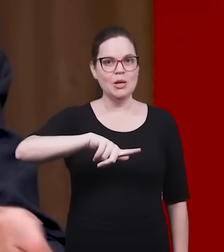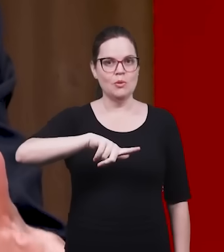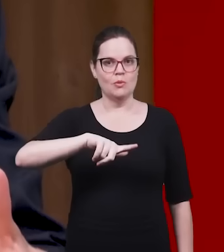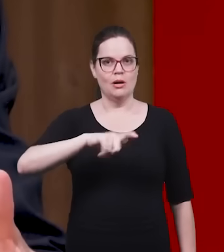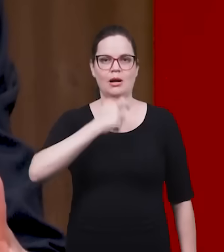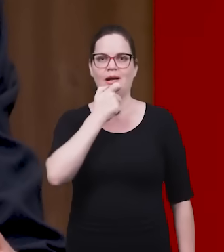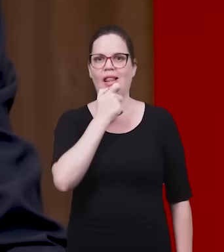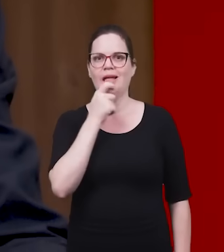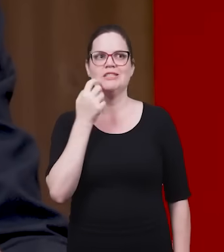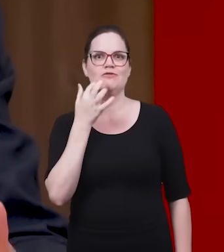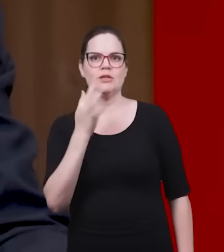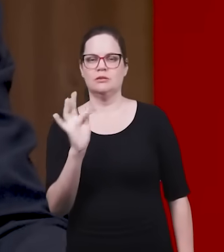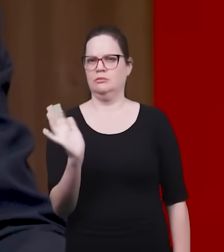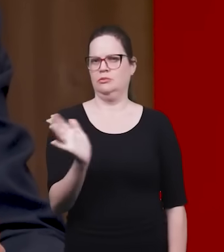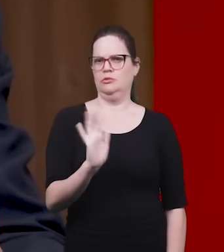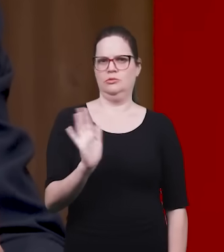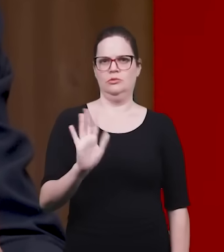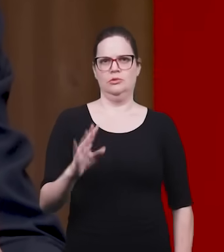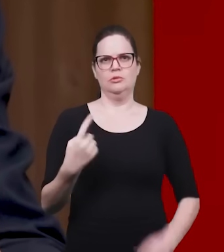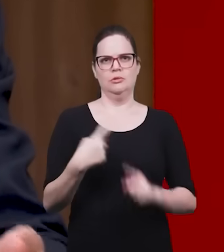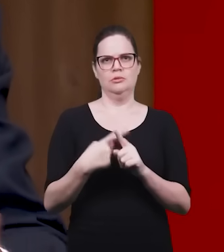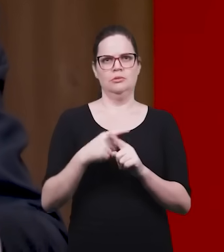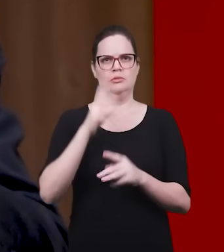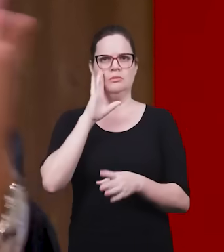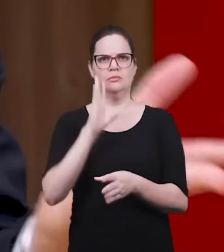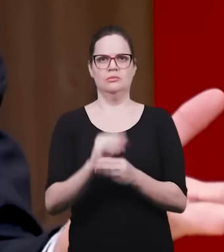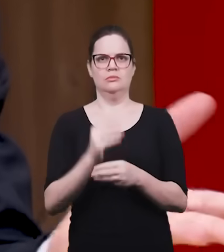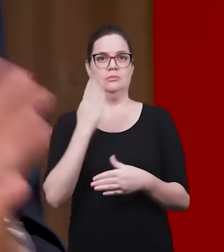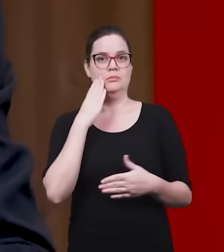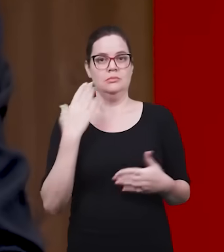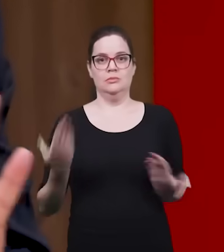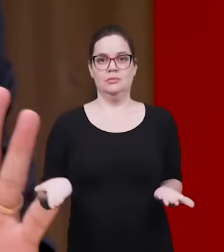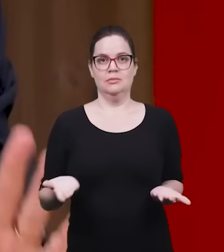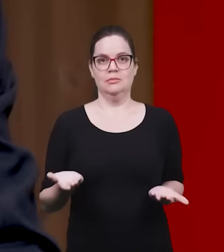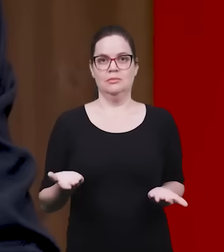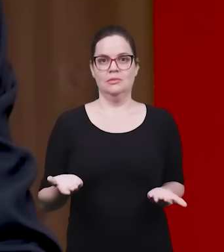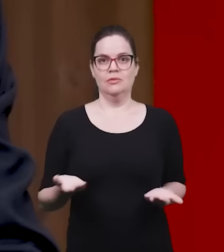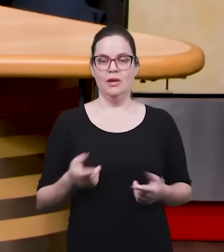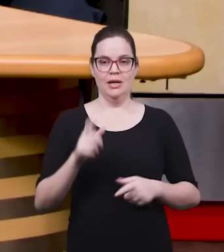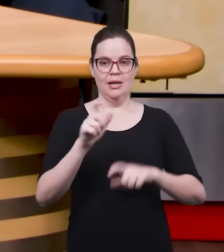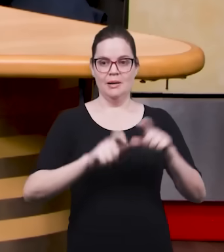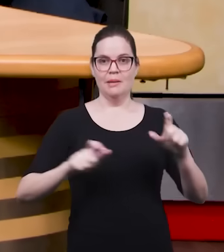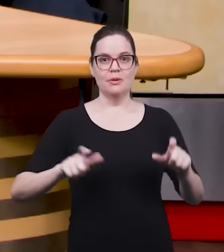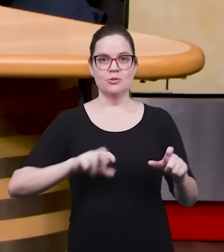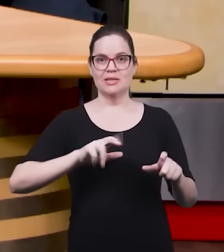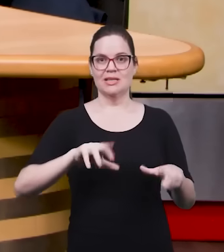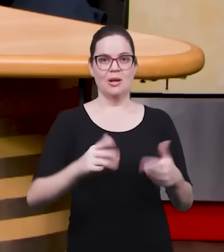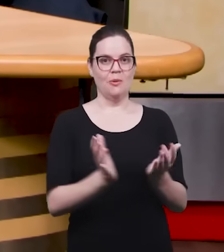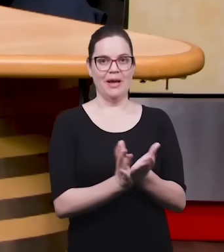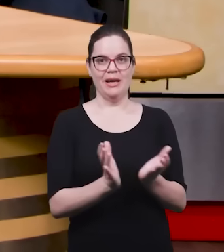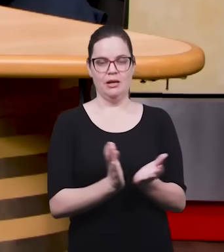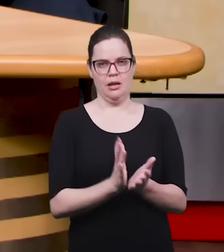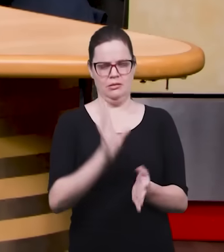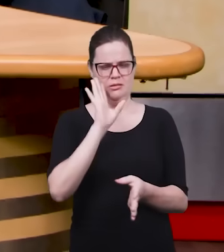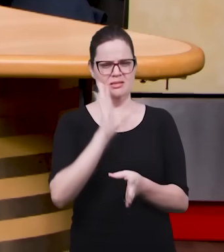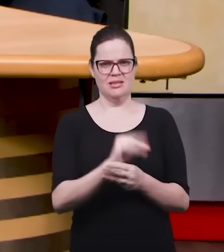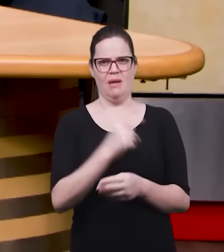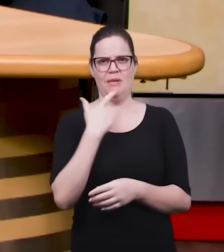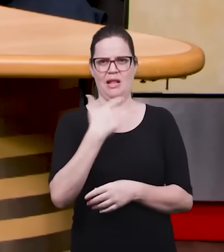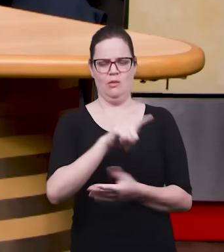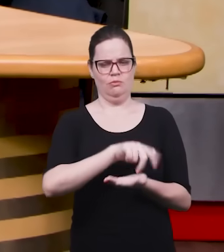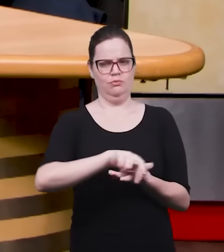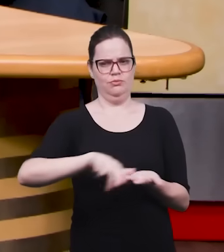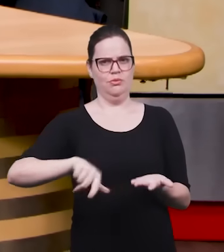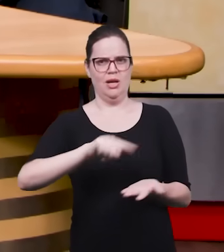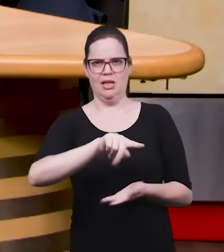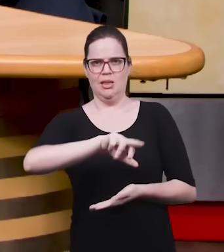nem crentes são e nem são convertidos. São poliglotas. São poliglotas. Então já está descartado. No dia de